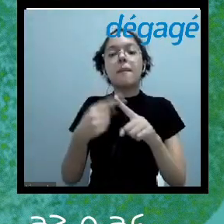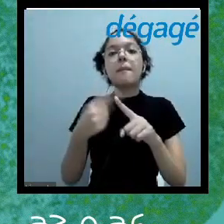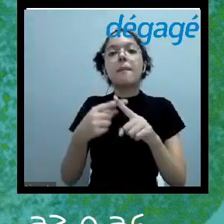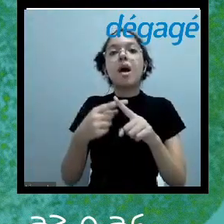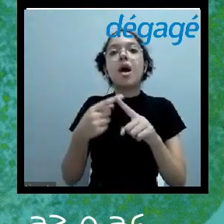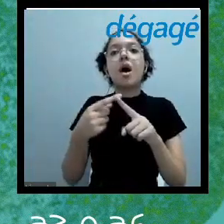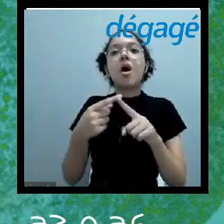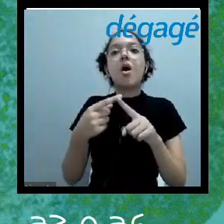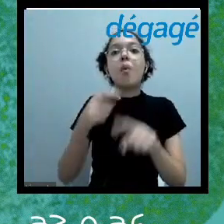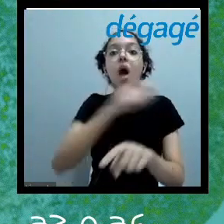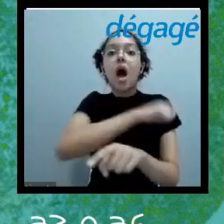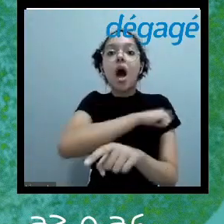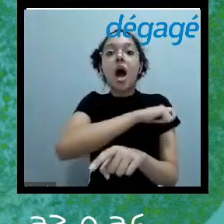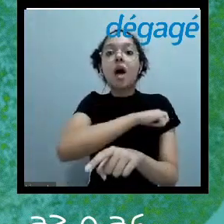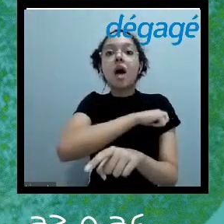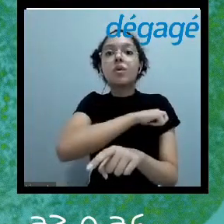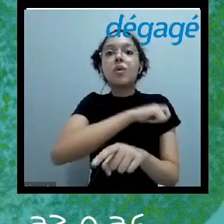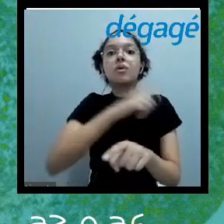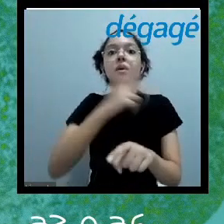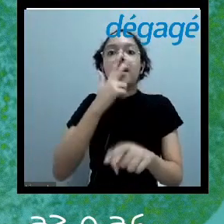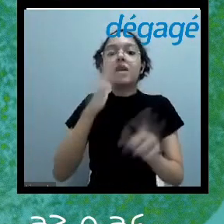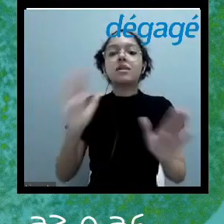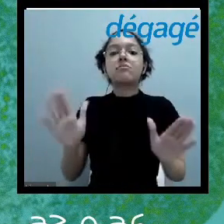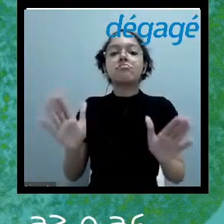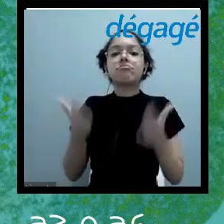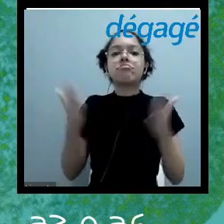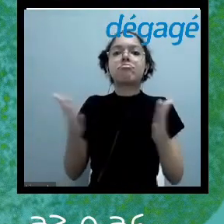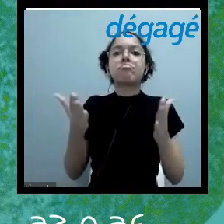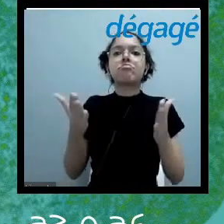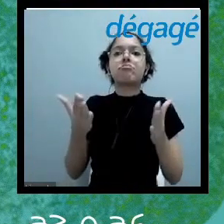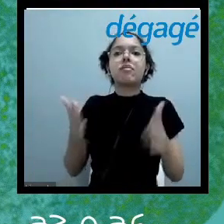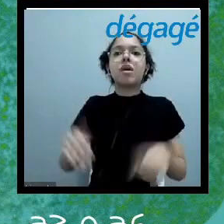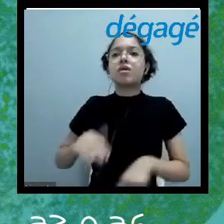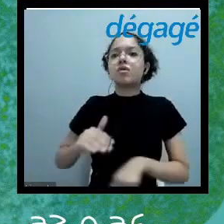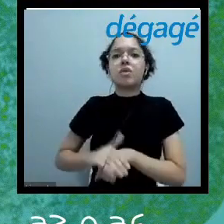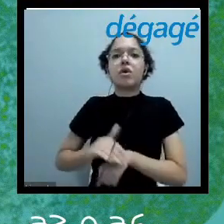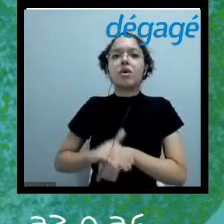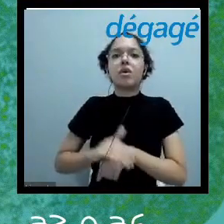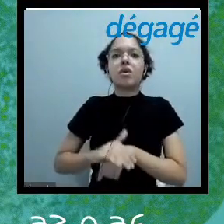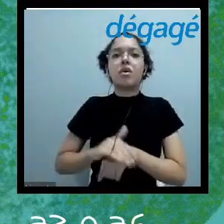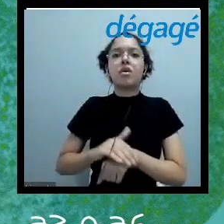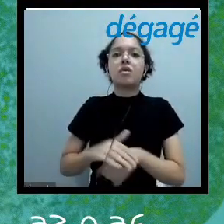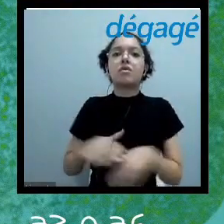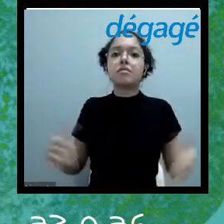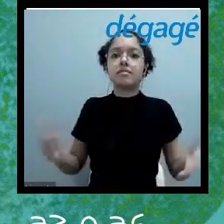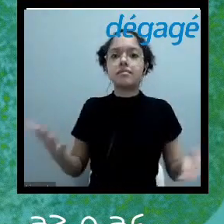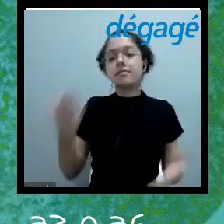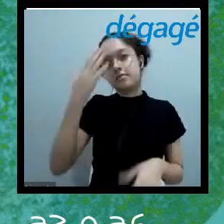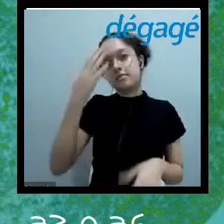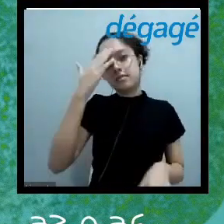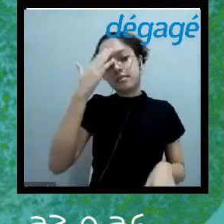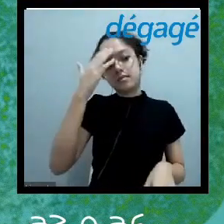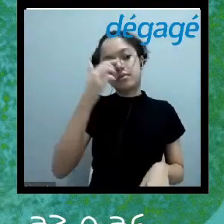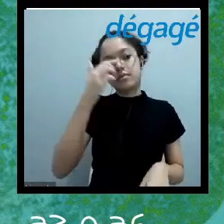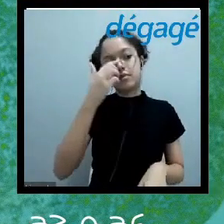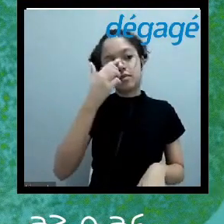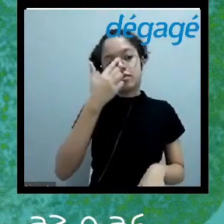que pedindo em mim. Por favor, por gentileza, ponha essa água da garrafa no copo para